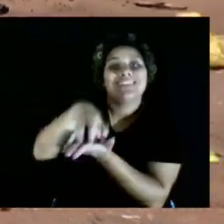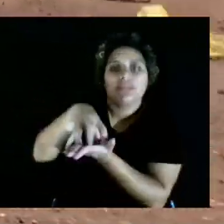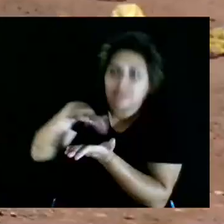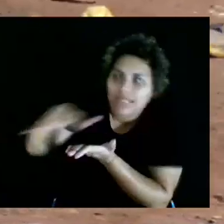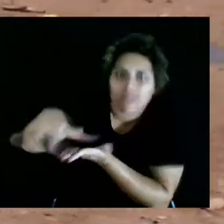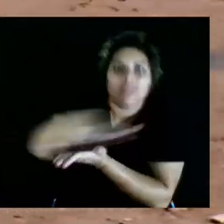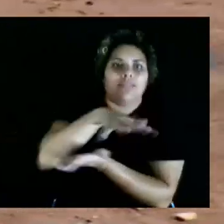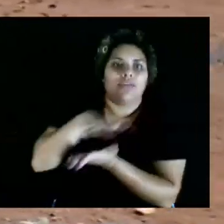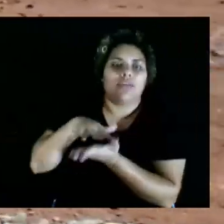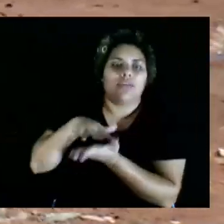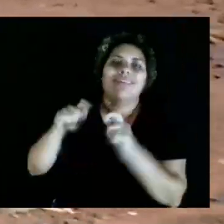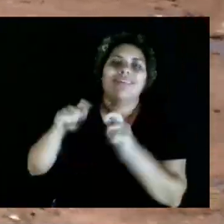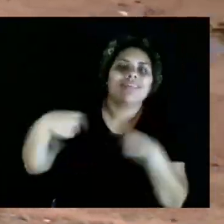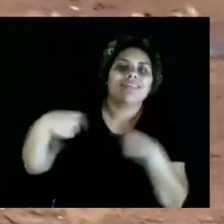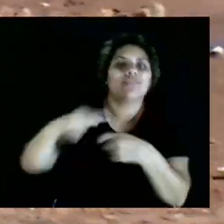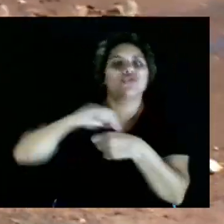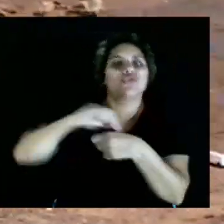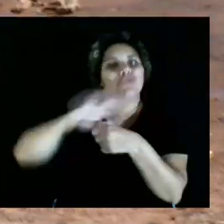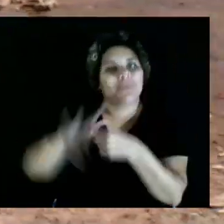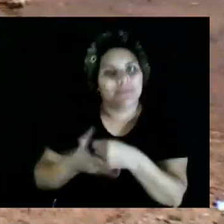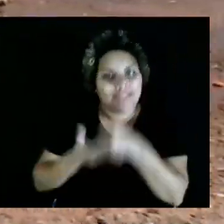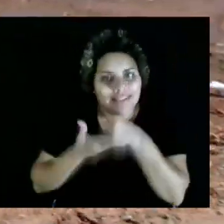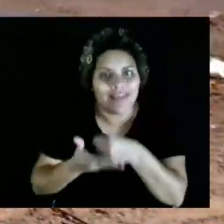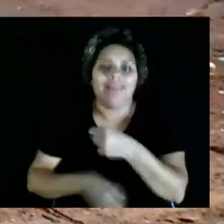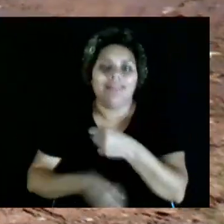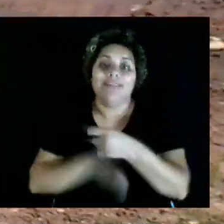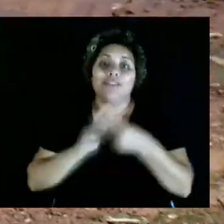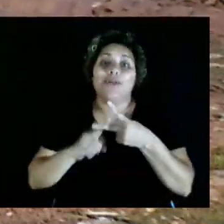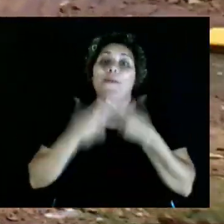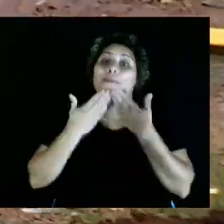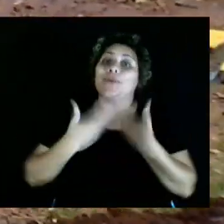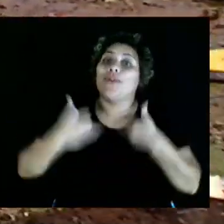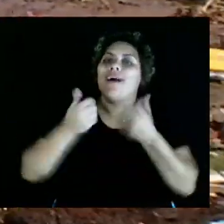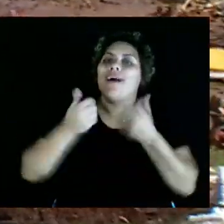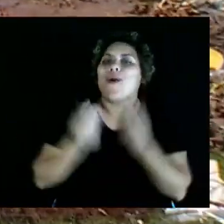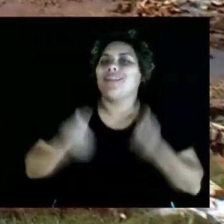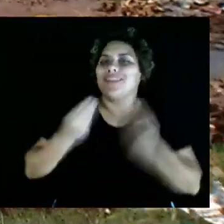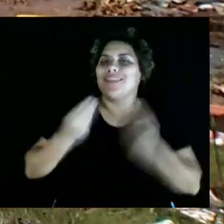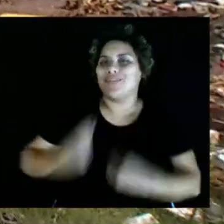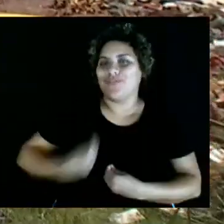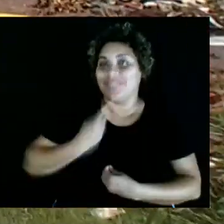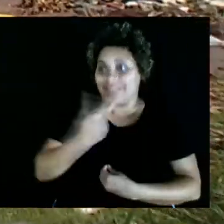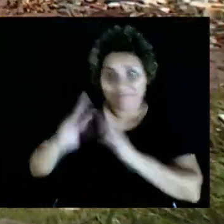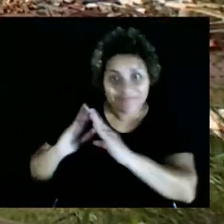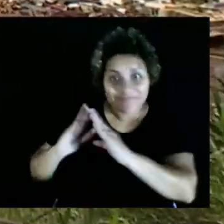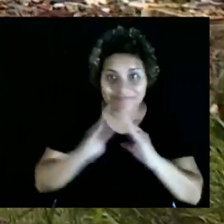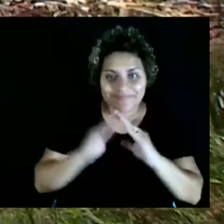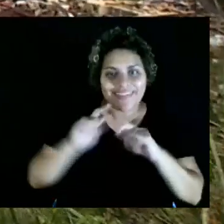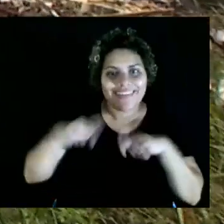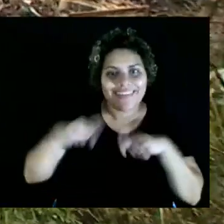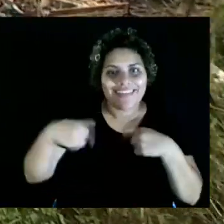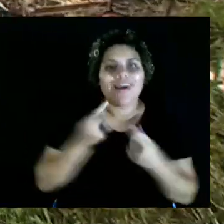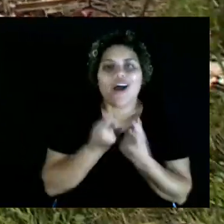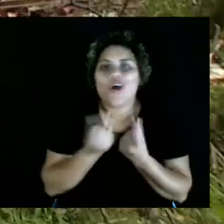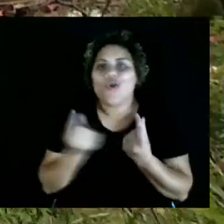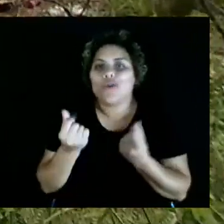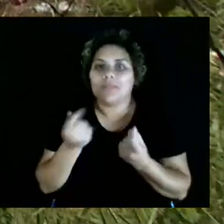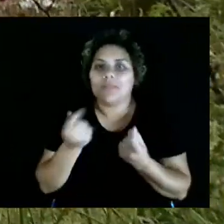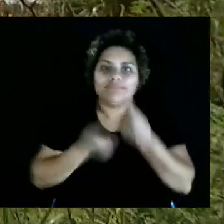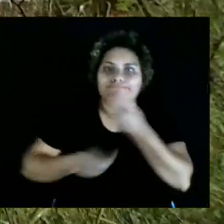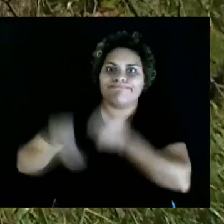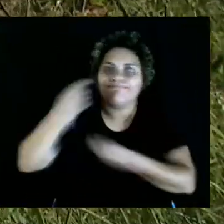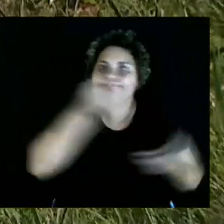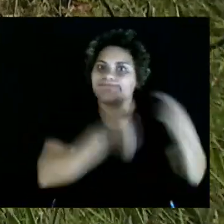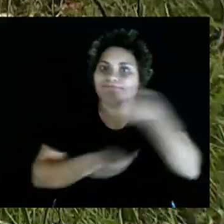a sustentabilidade, melhorar a qualidade de vida dos moradores e gerar economia circular. Nós fizemos o apontamento para